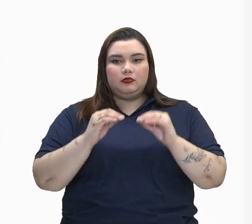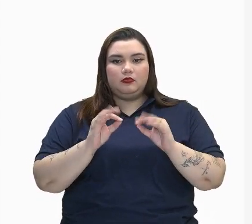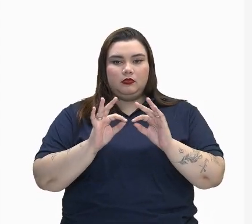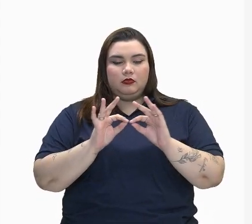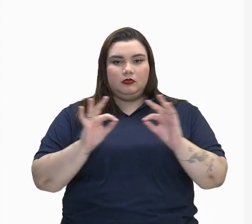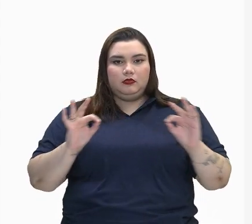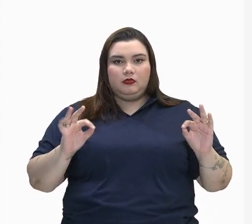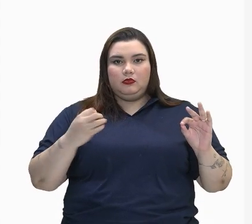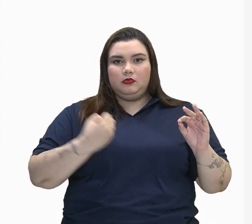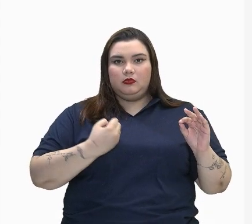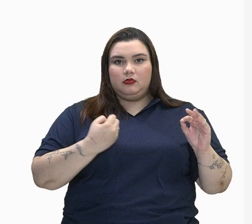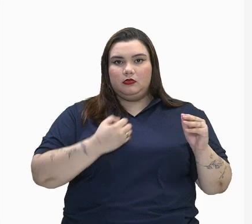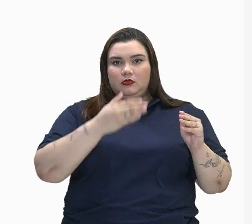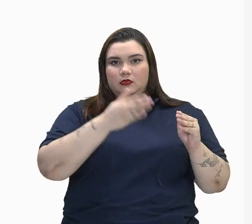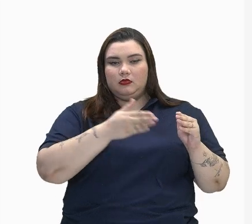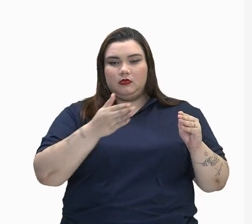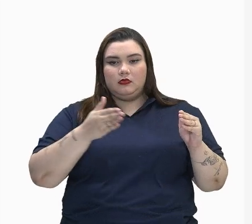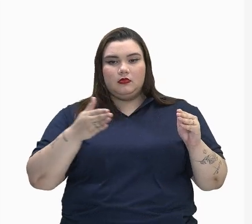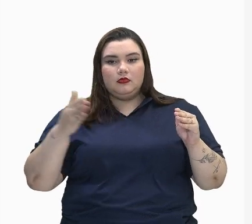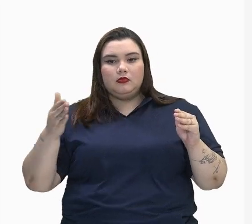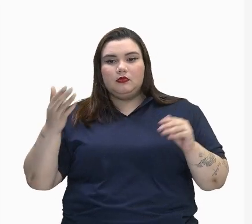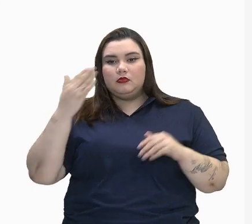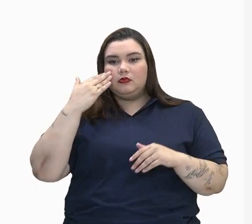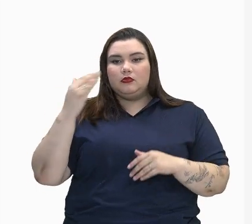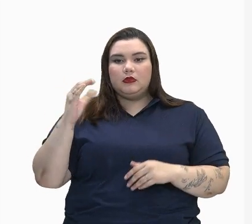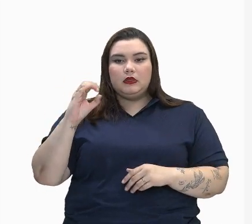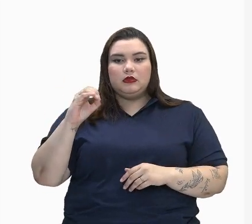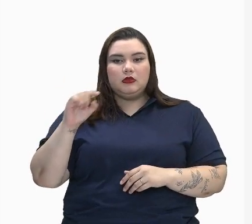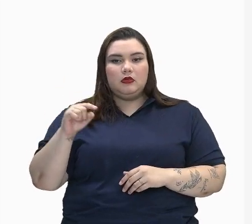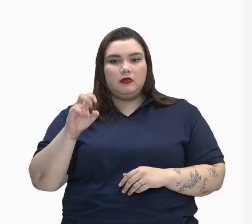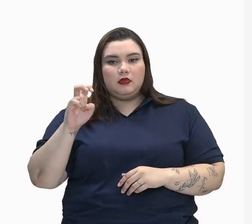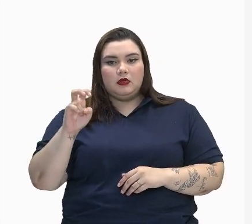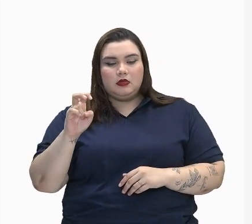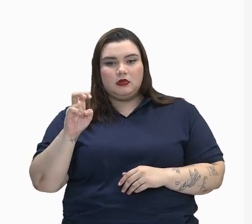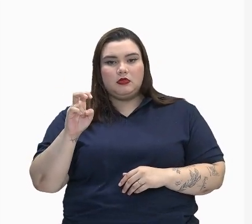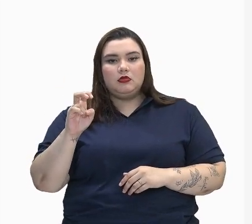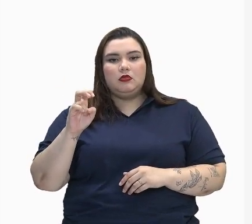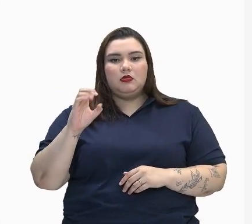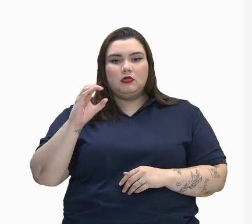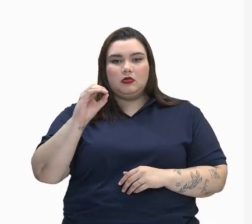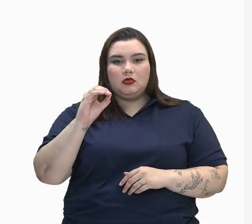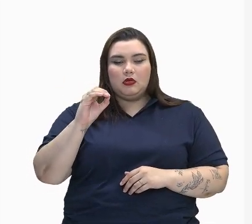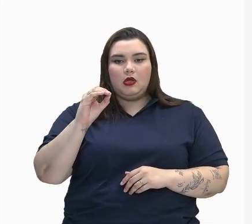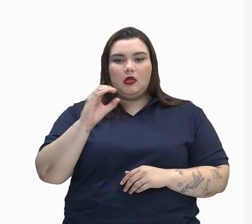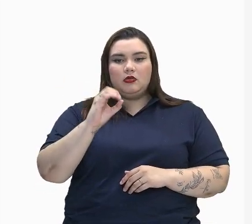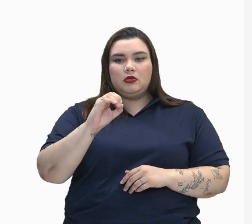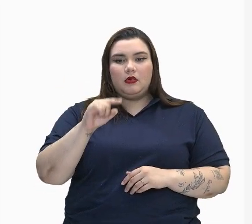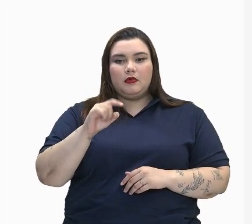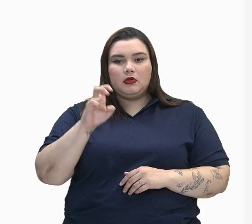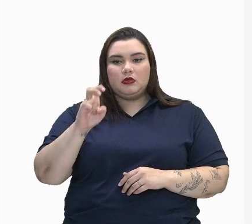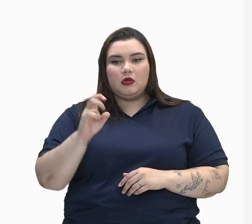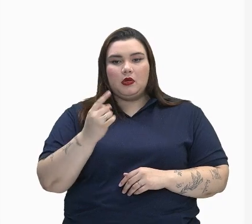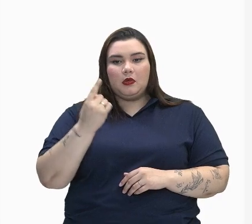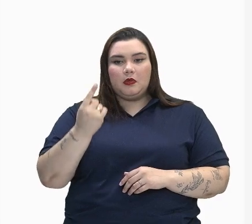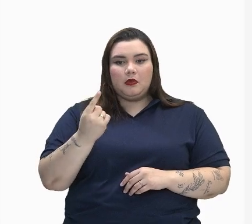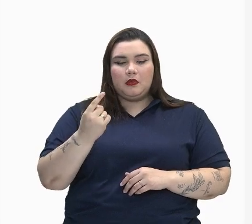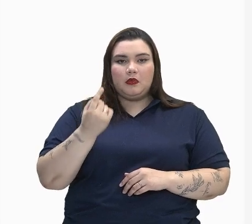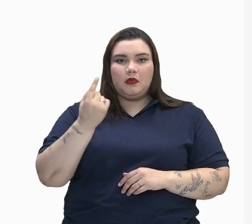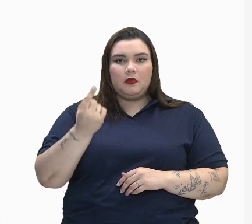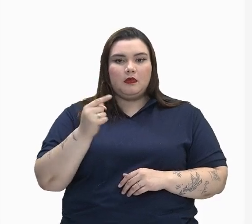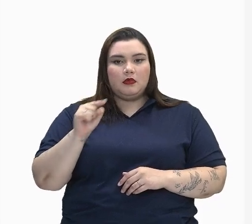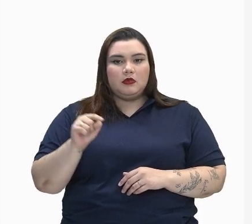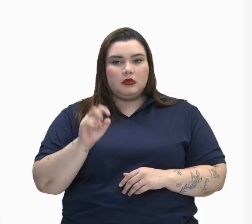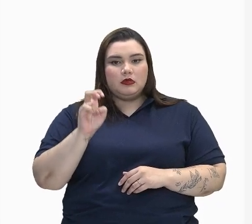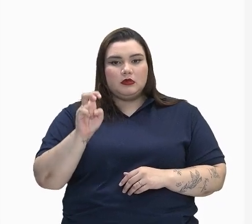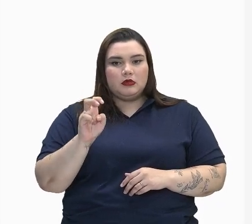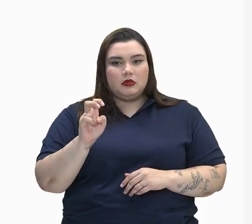numérica com 0,5 aqui de intervalo. Então, tem 0, 0,5, 1 e 1,5. Se a